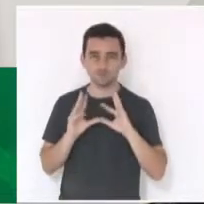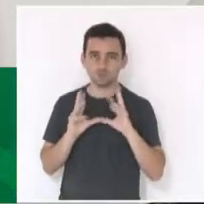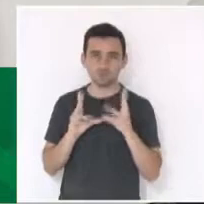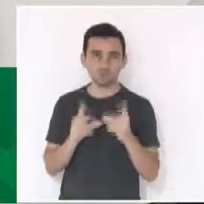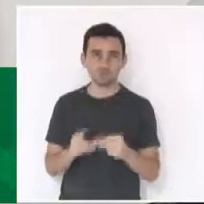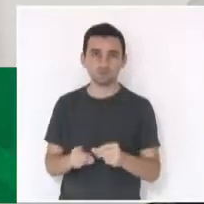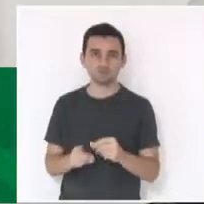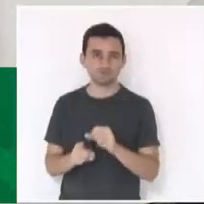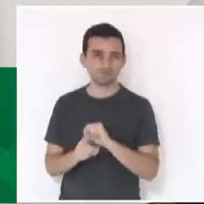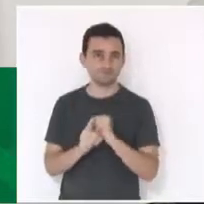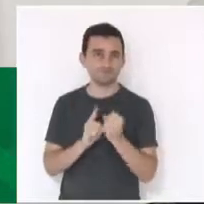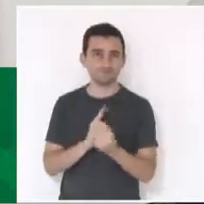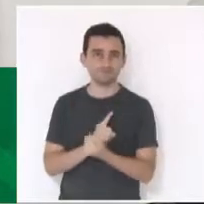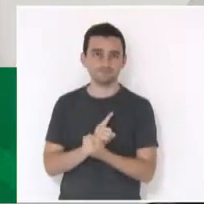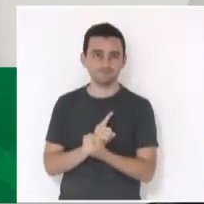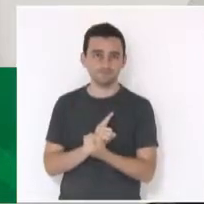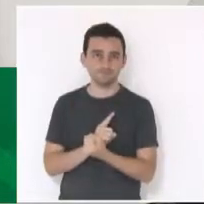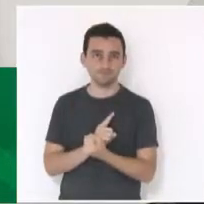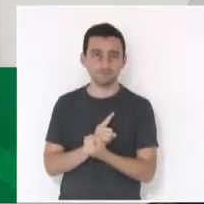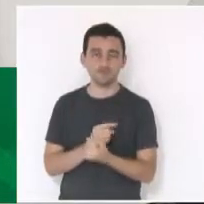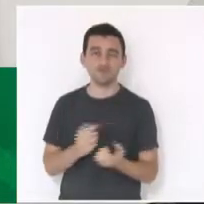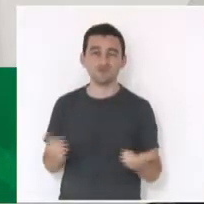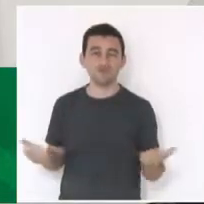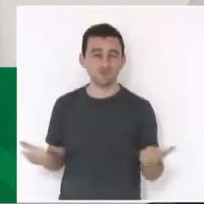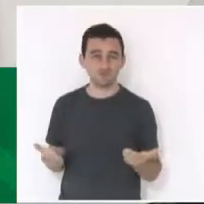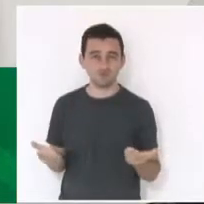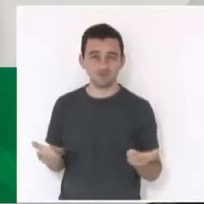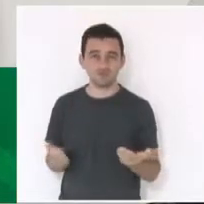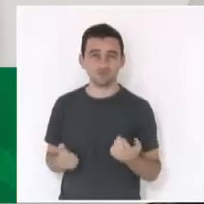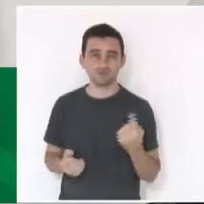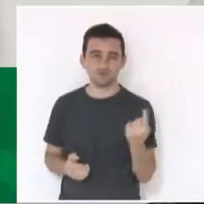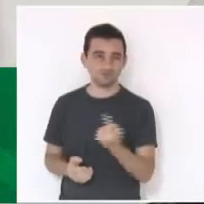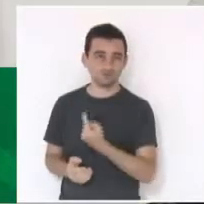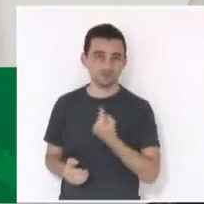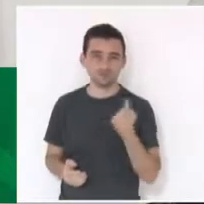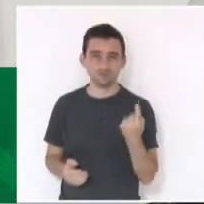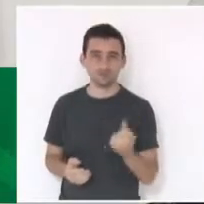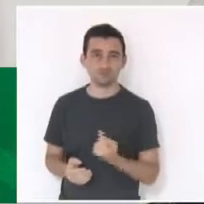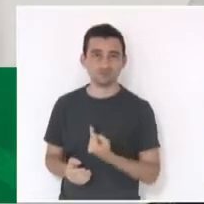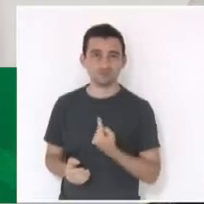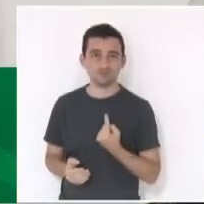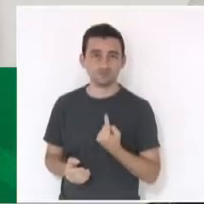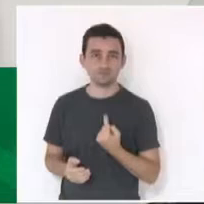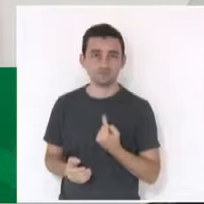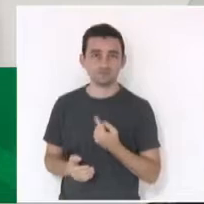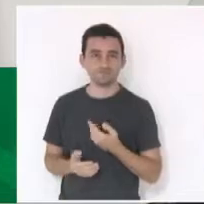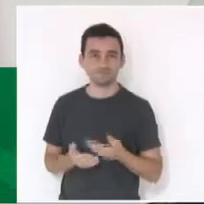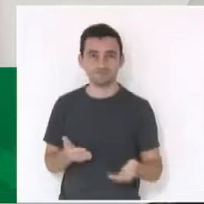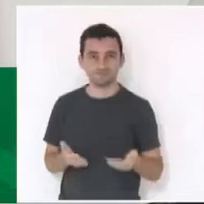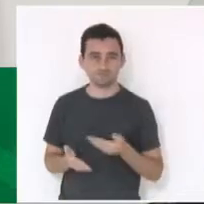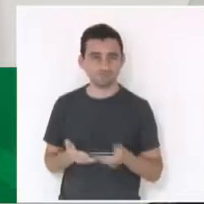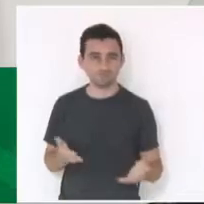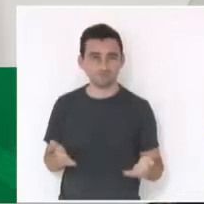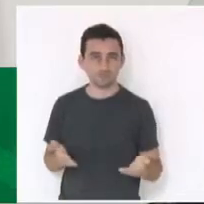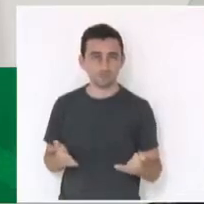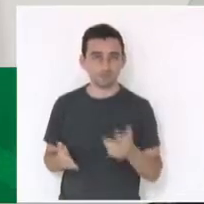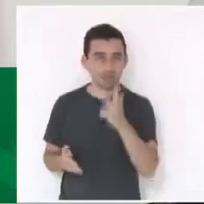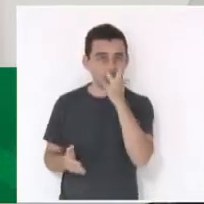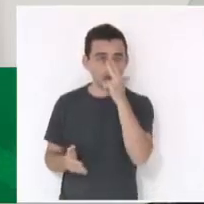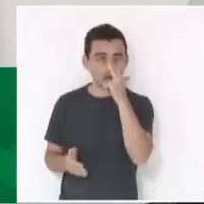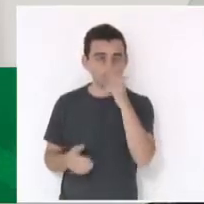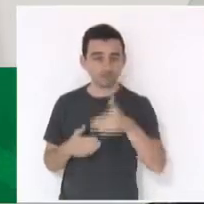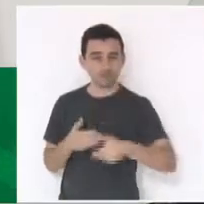e daquilo que nós bebemos hoje e ele descamba para o estado